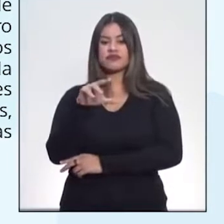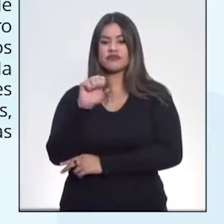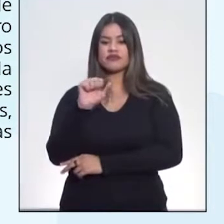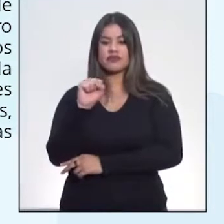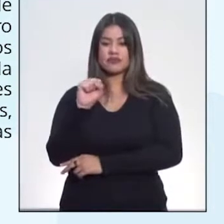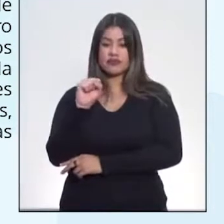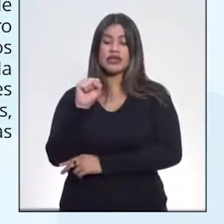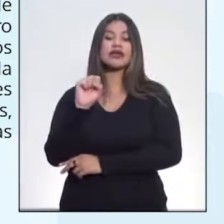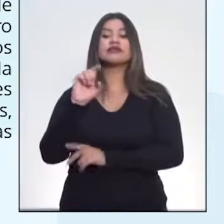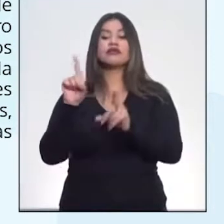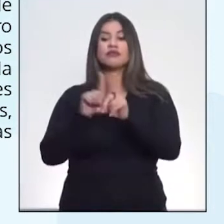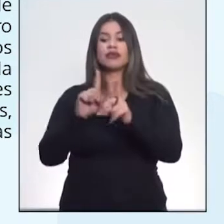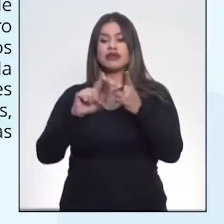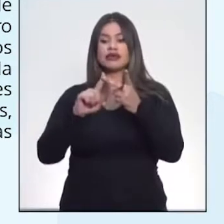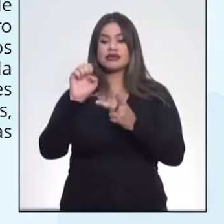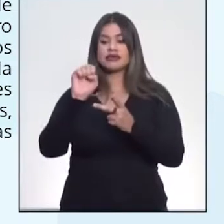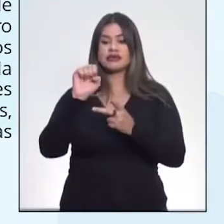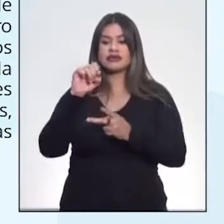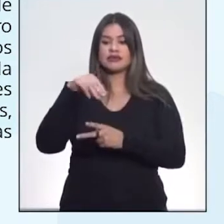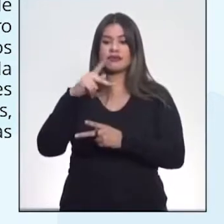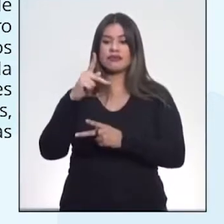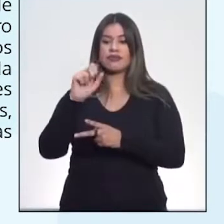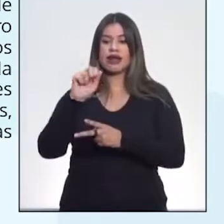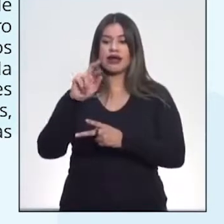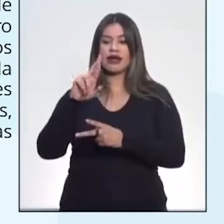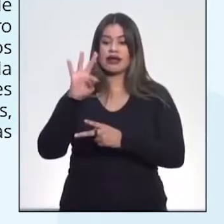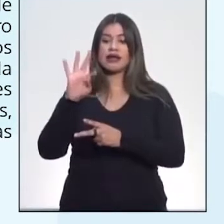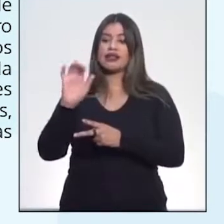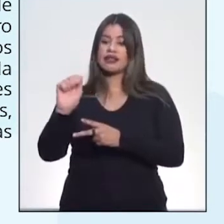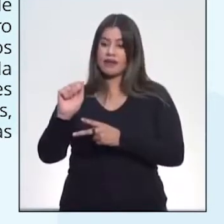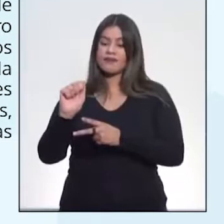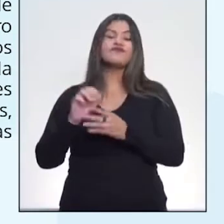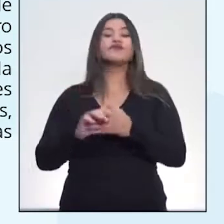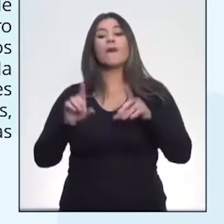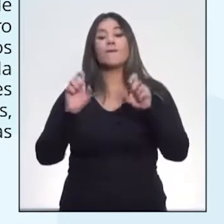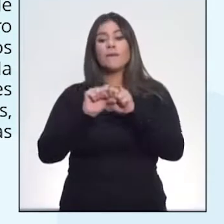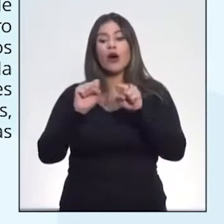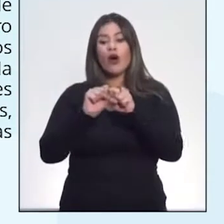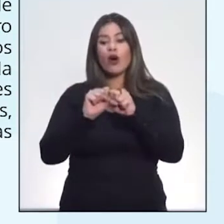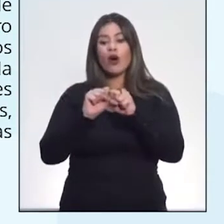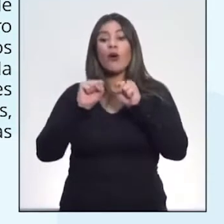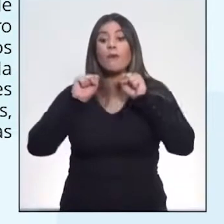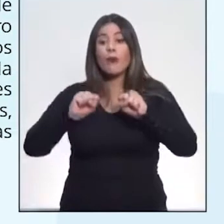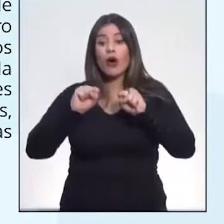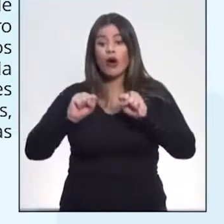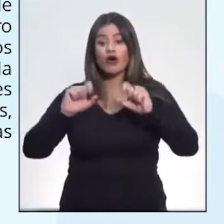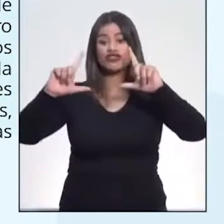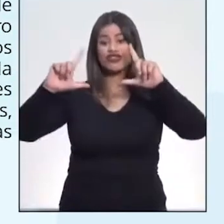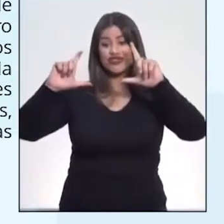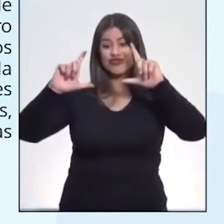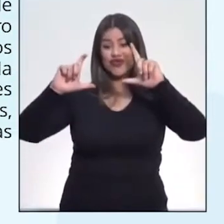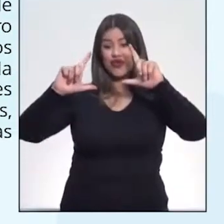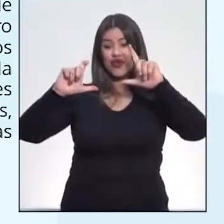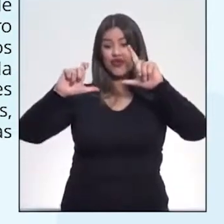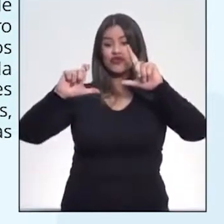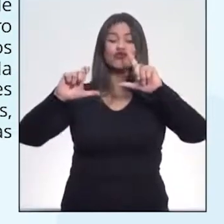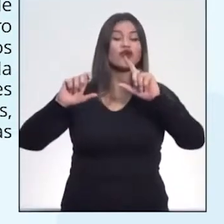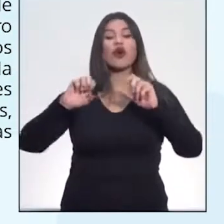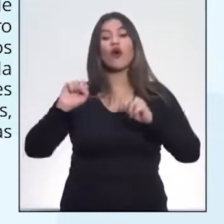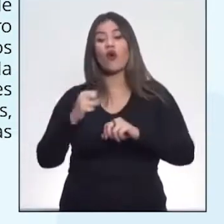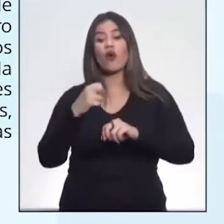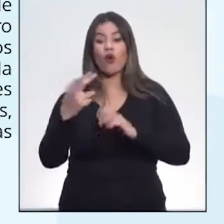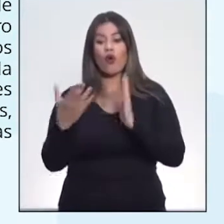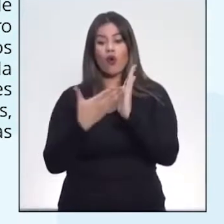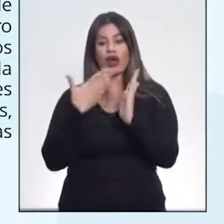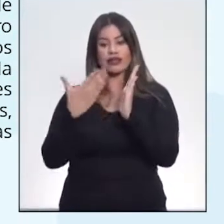que vocês tirem um print dessa tela ou olhem depois no caderno do aluno na pagina 37 é